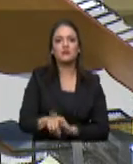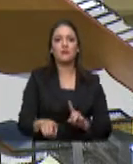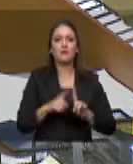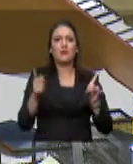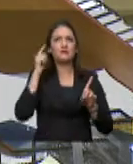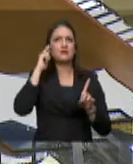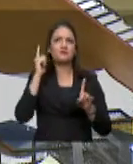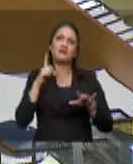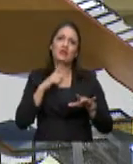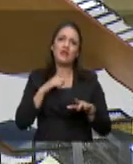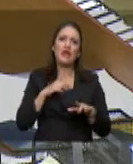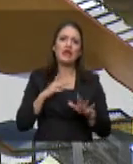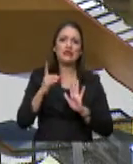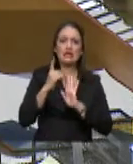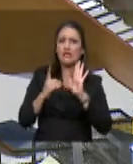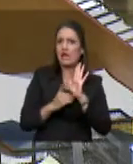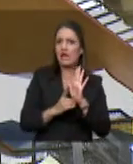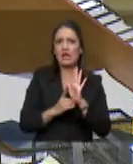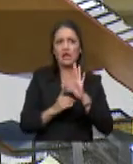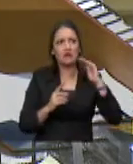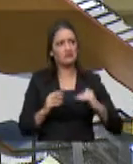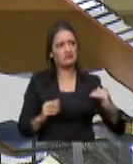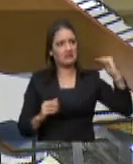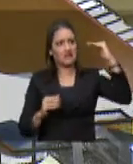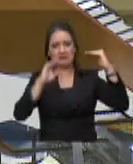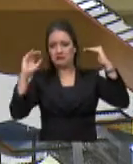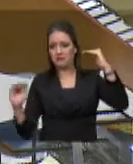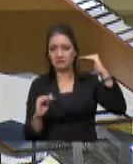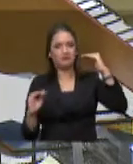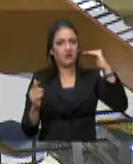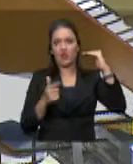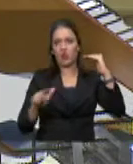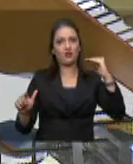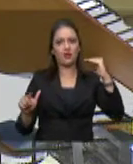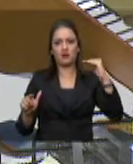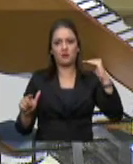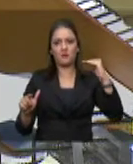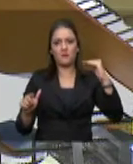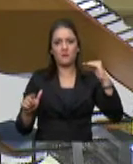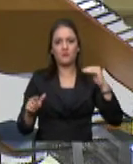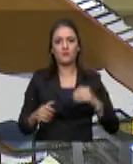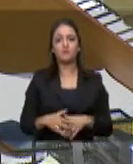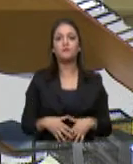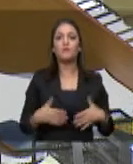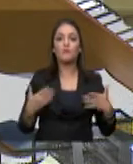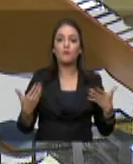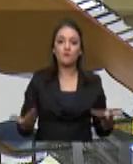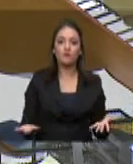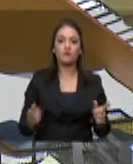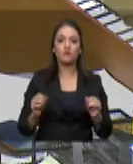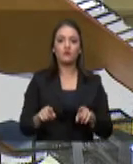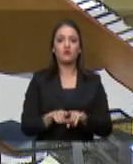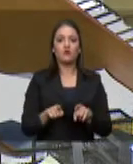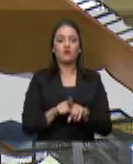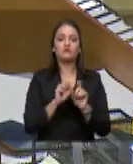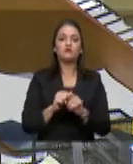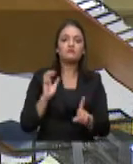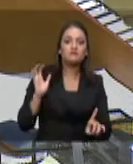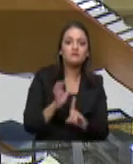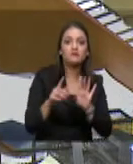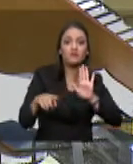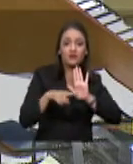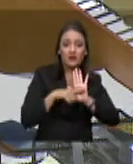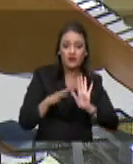existem decretos irrevogáveis por outros é impensável. Um tal entendimento, aliás, pode ter um impacto negativo